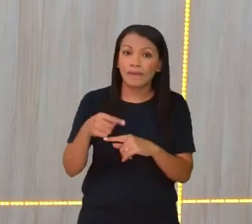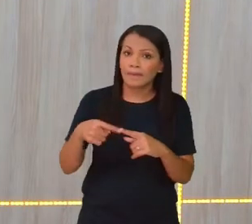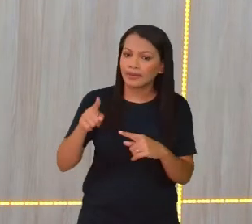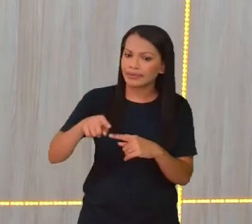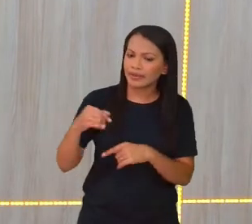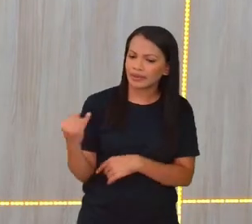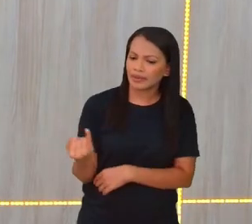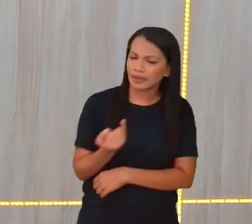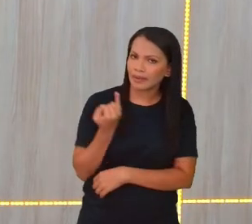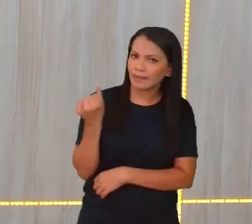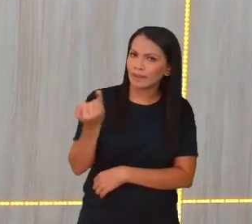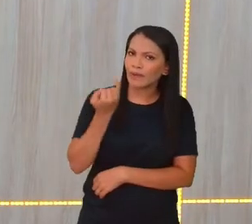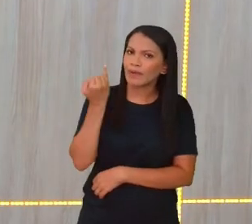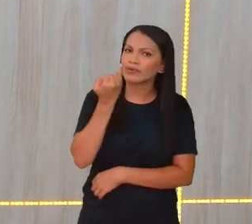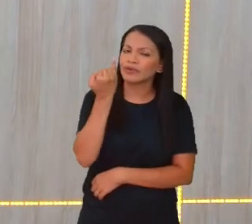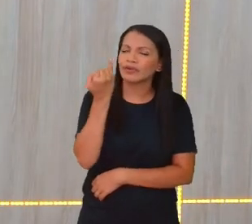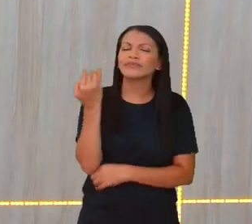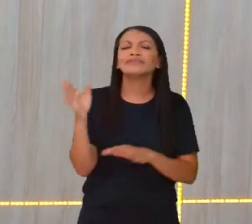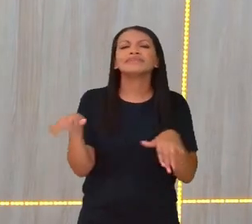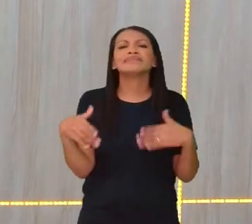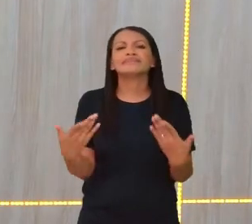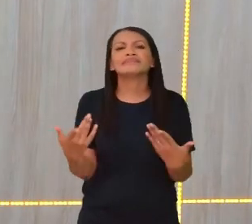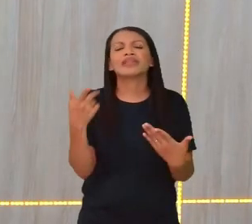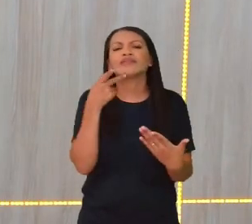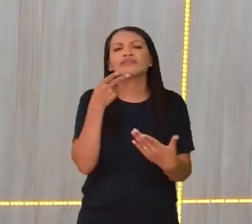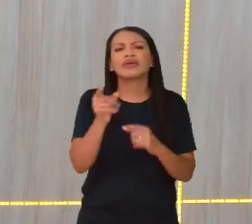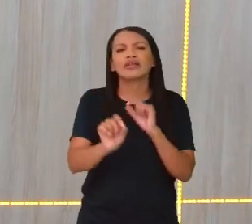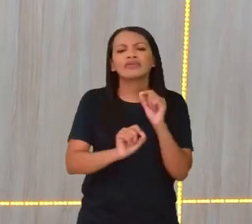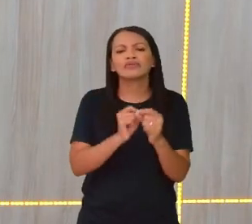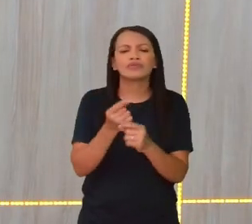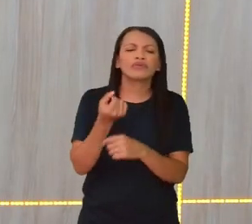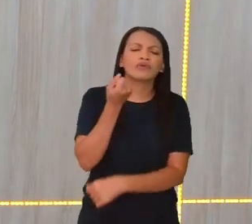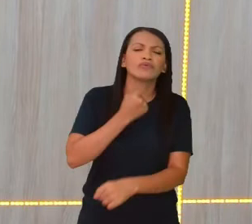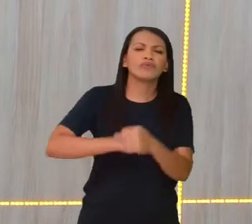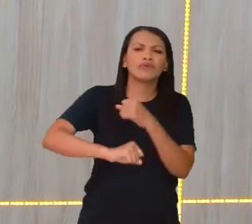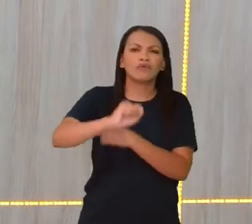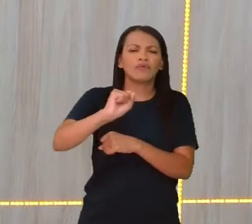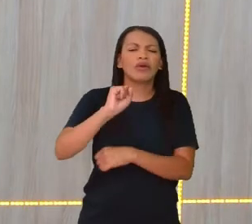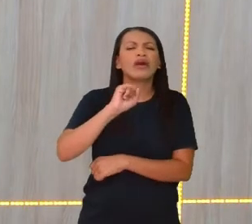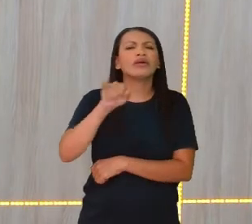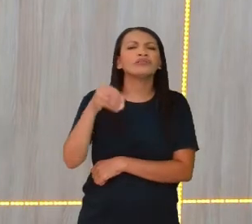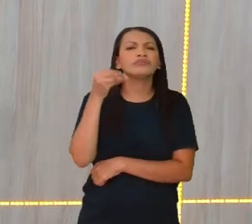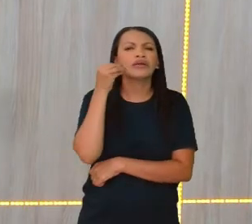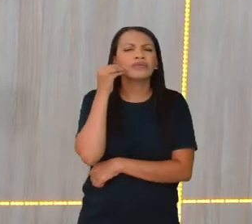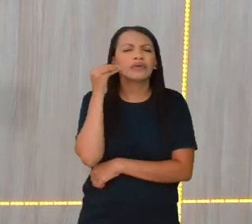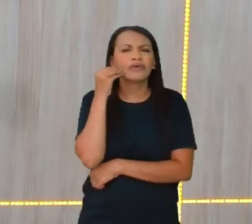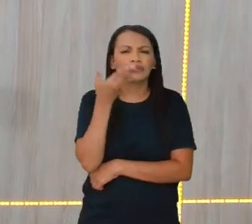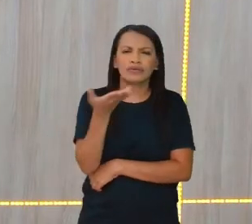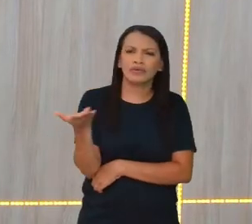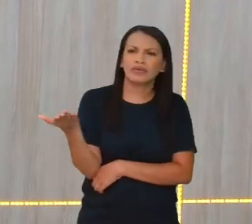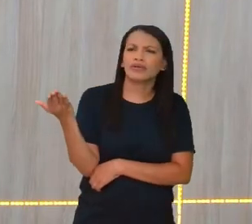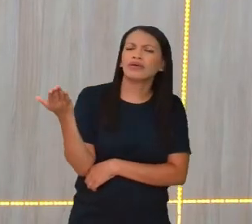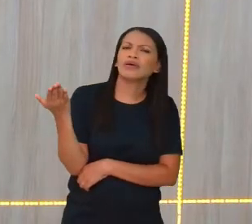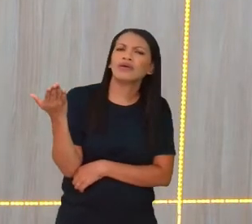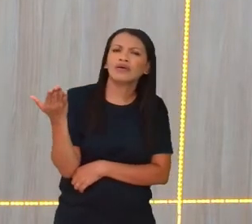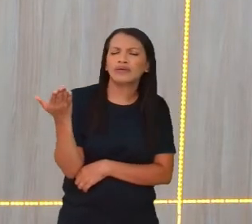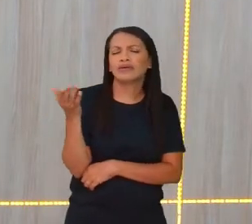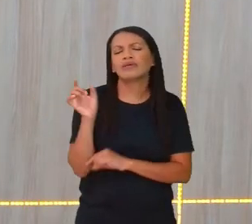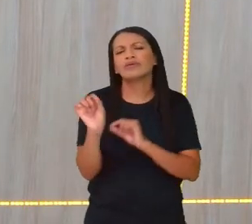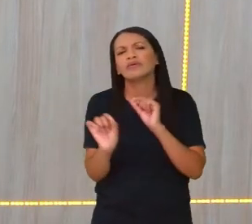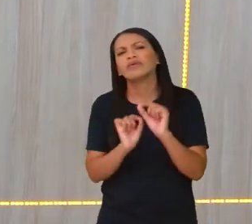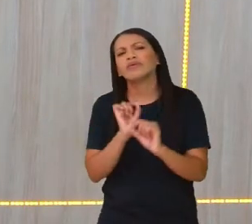é importantíssimo. Inclusive, falando do judô, eu vou trazer uma experiência para vocês dessa parte, né, que a gente fala da